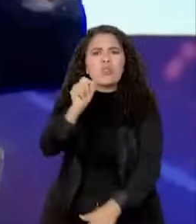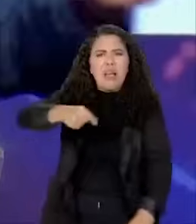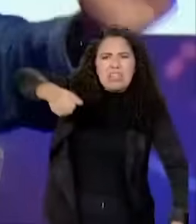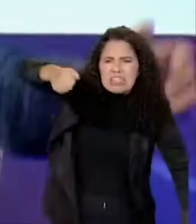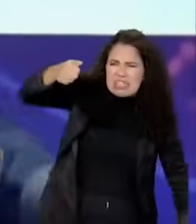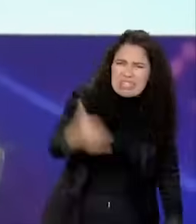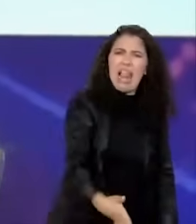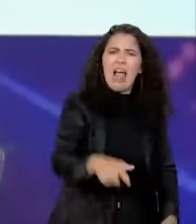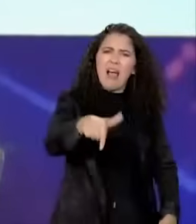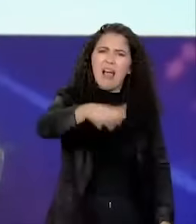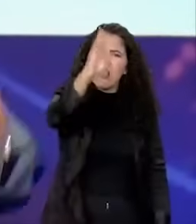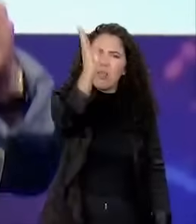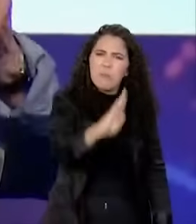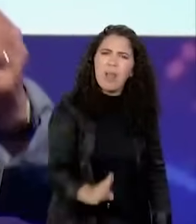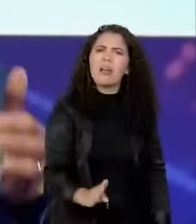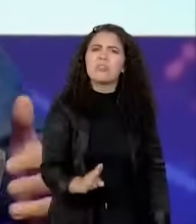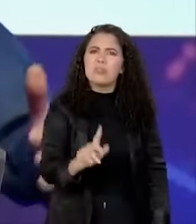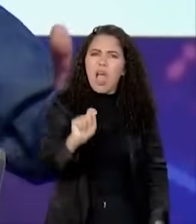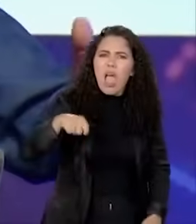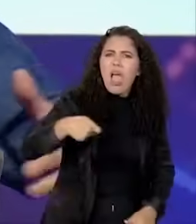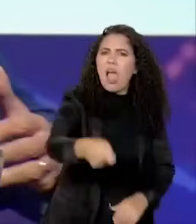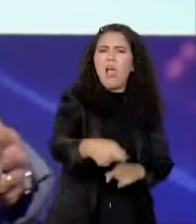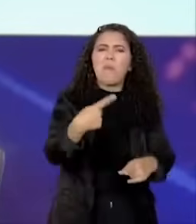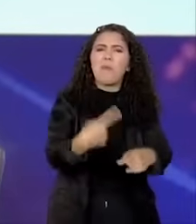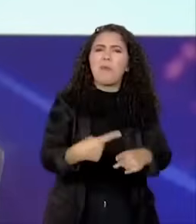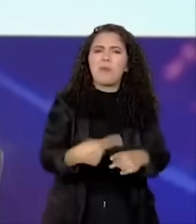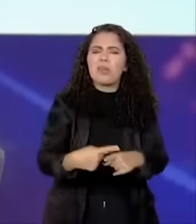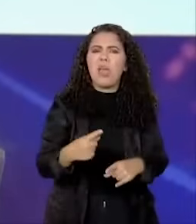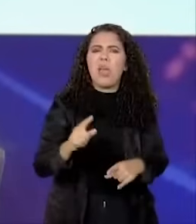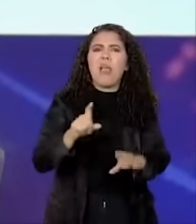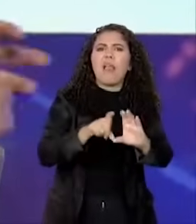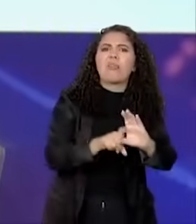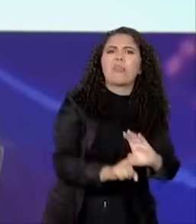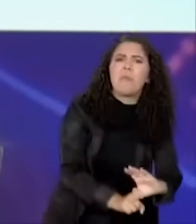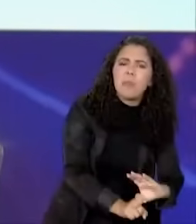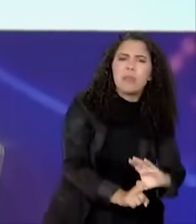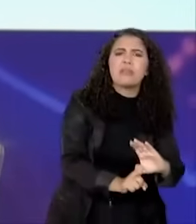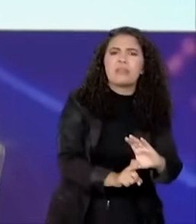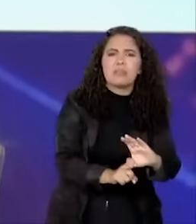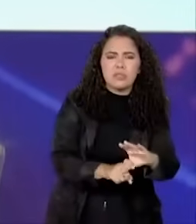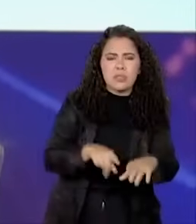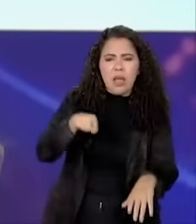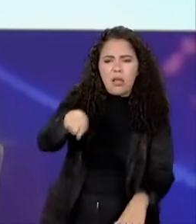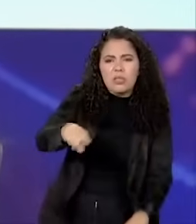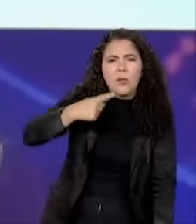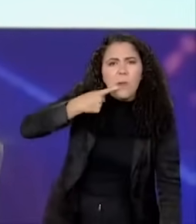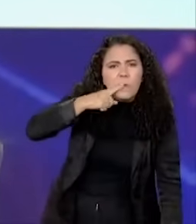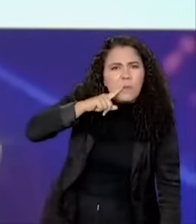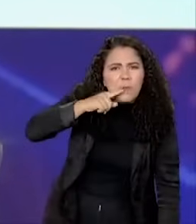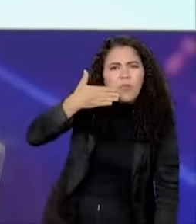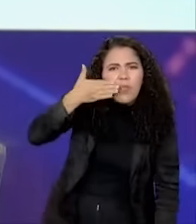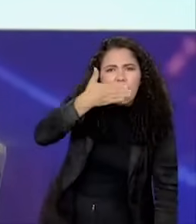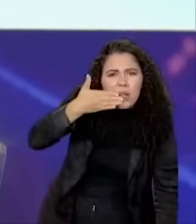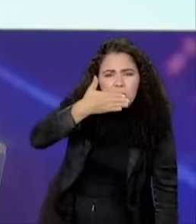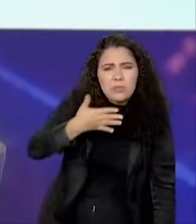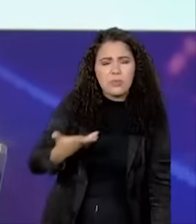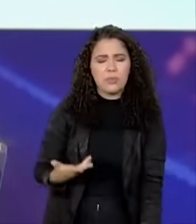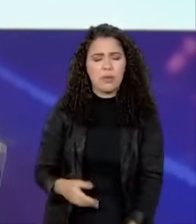do Brasil era porque o Brasil dependia da monocultura da cana-de-açúcar.